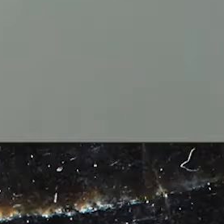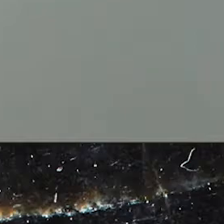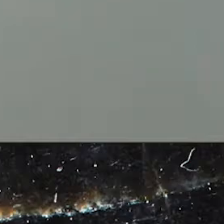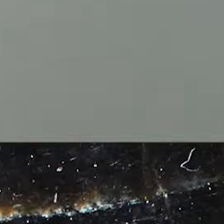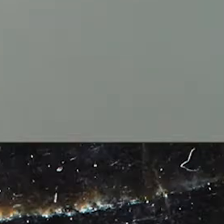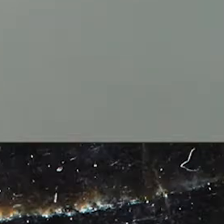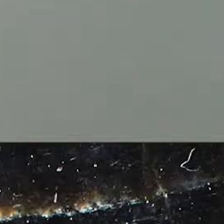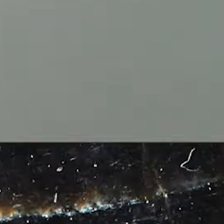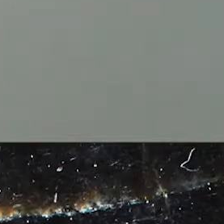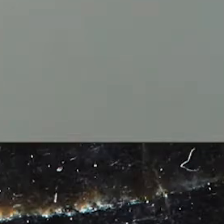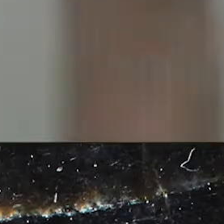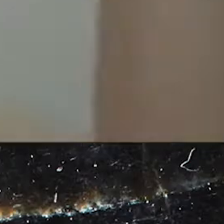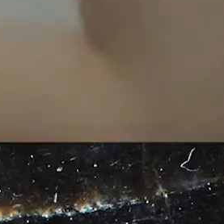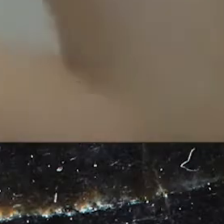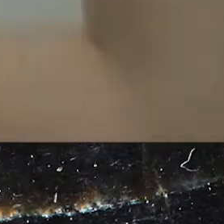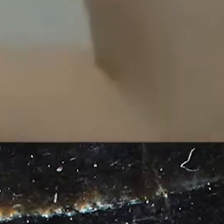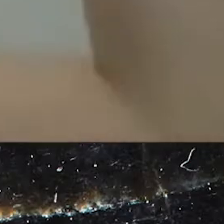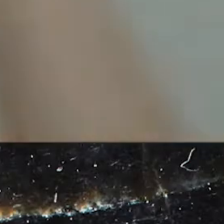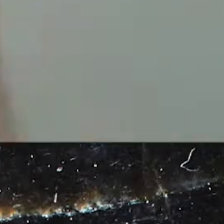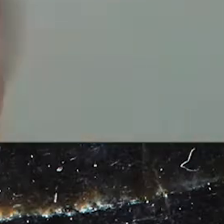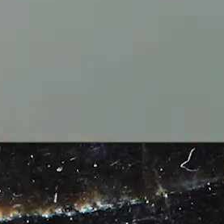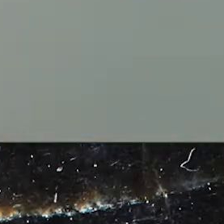Rodrigues.